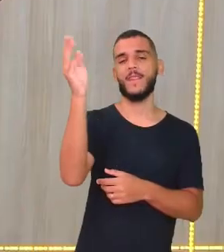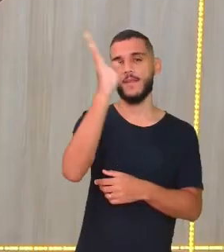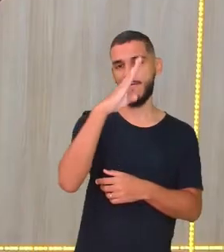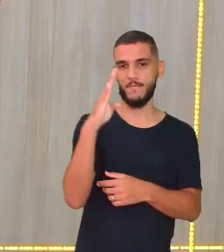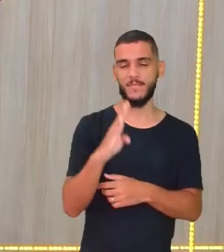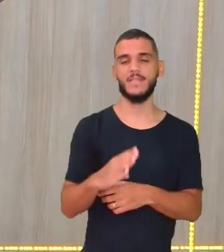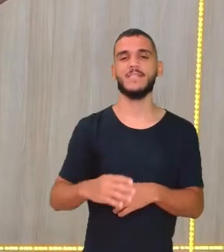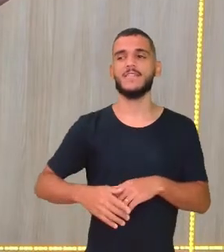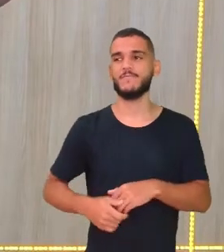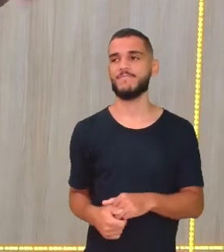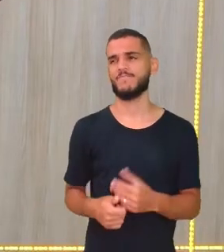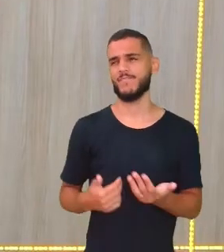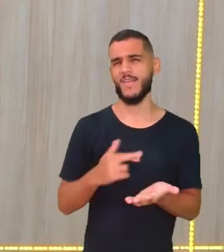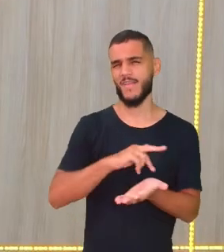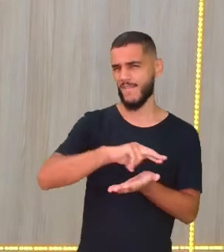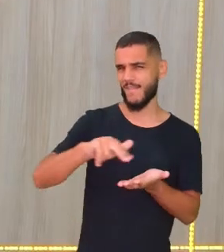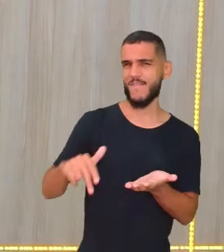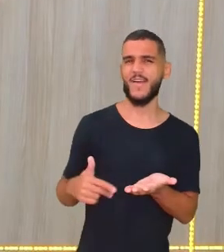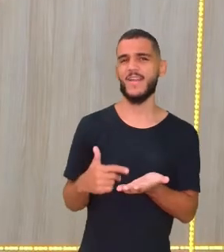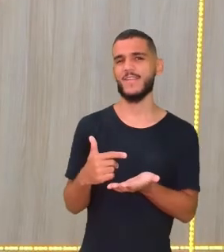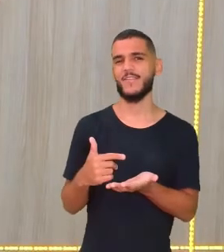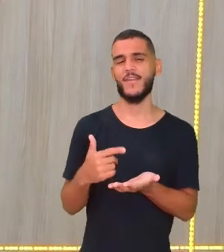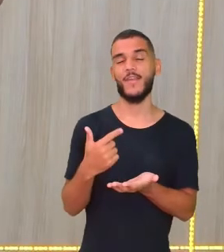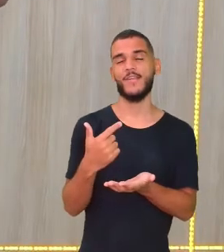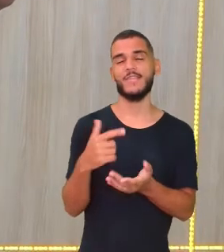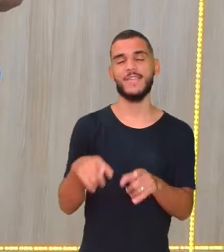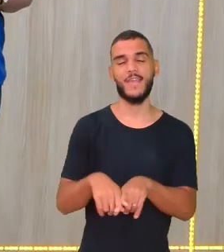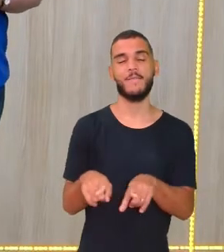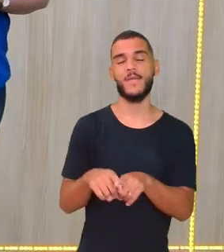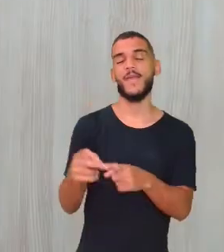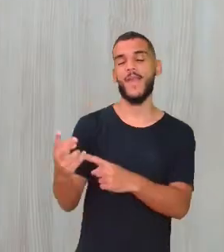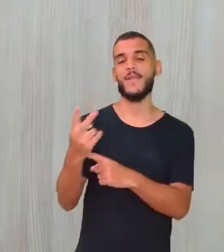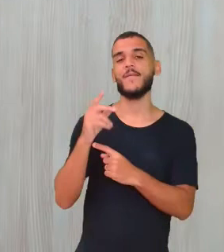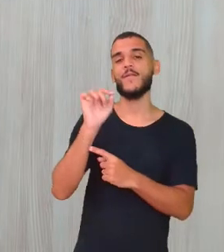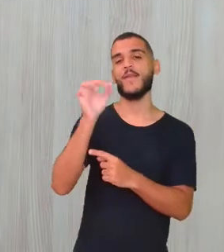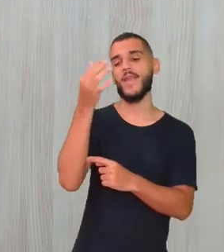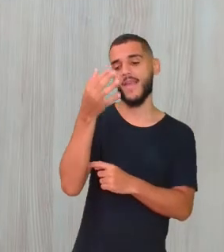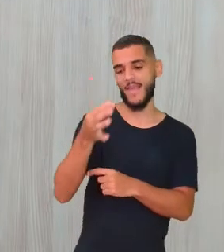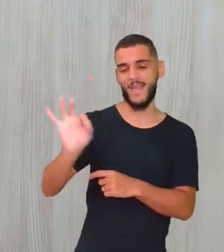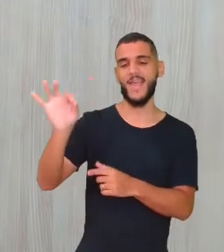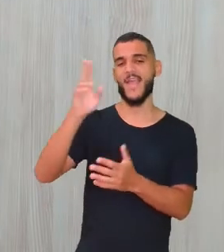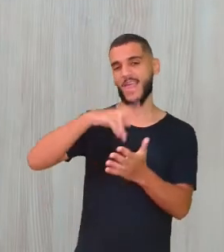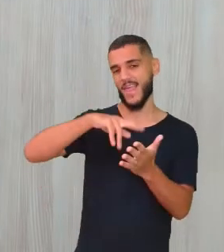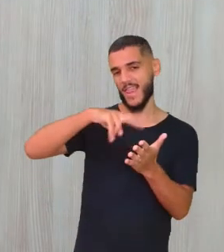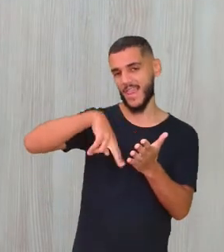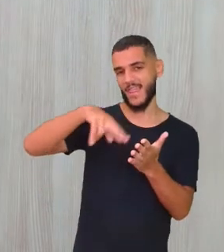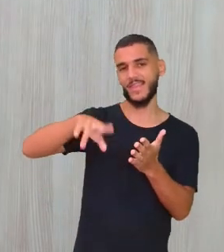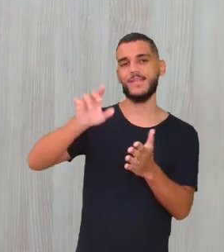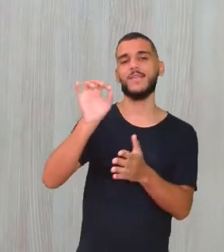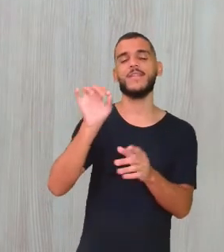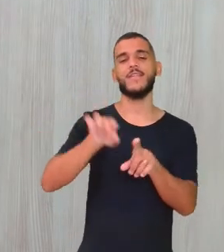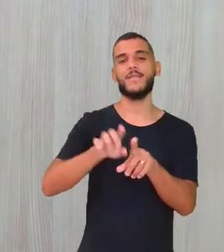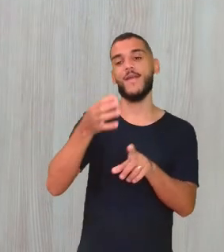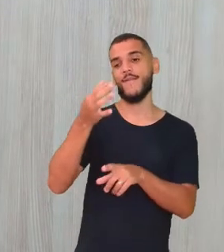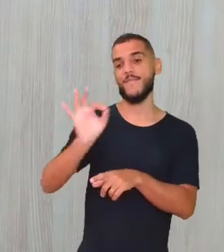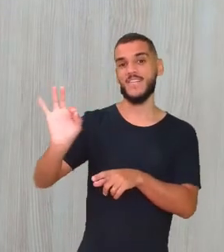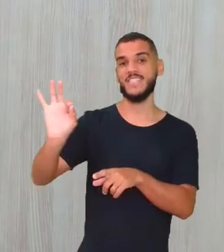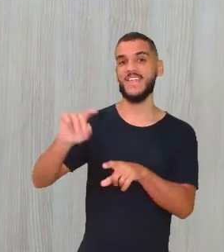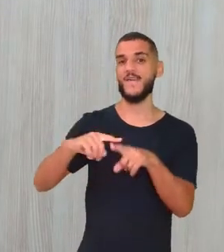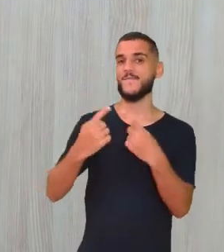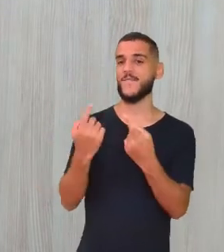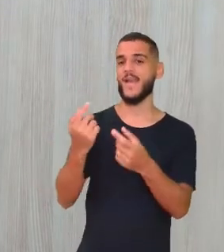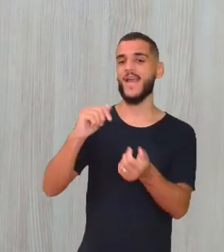né? Quantas vezes ouvimos sutiã? Mas então, é porque exatamente é a leitura da grafia em francês. Pois é. Só que a